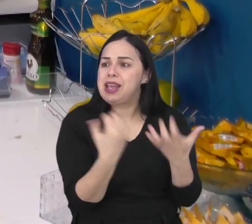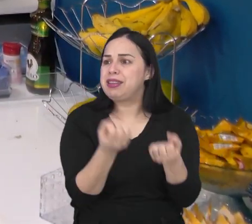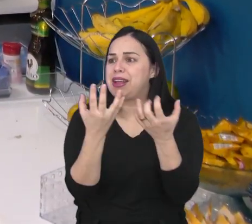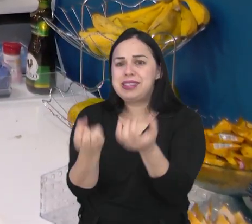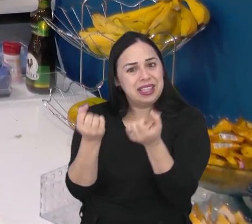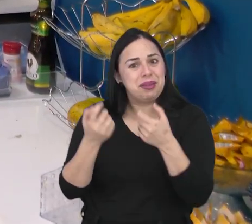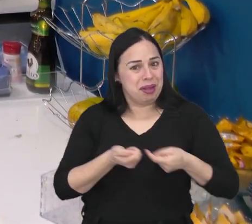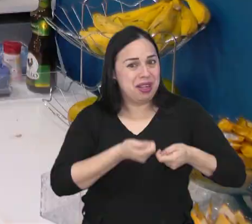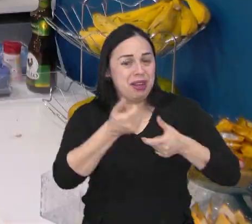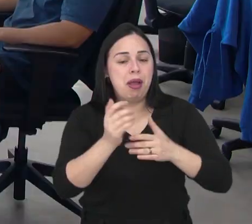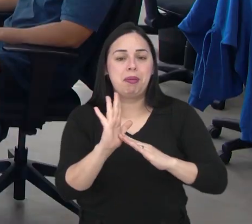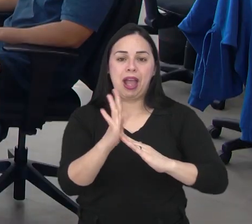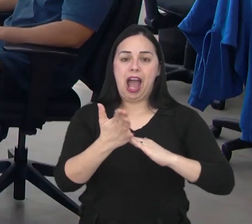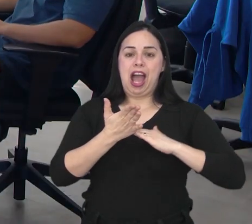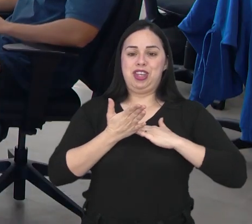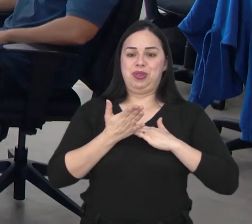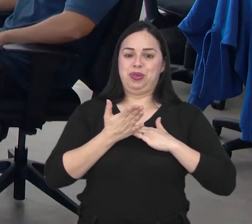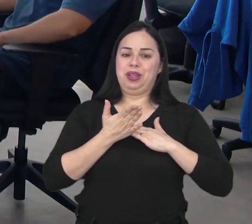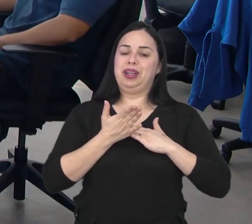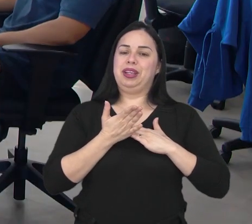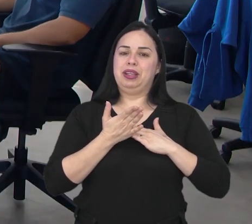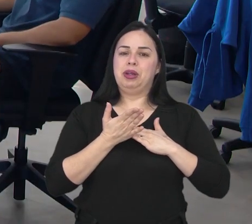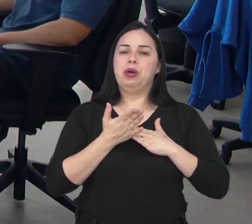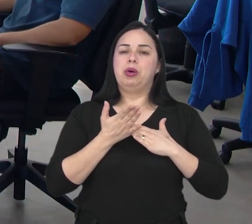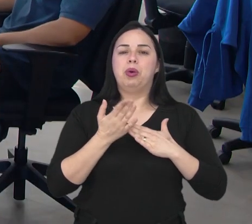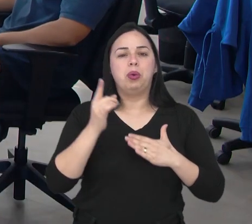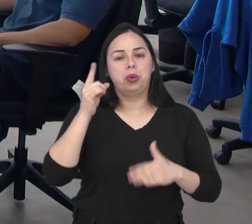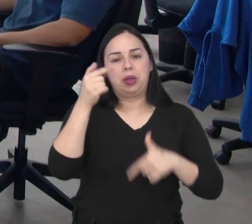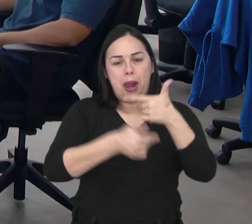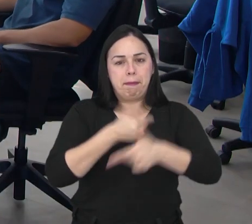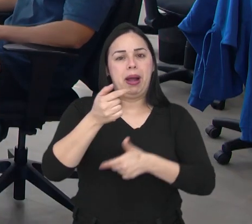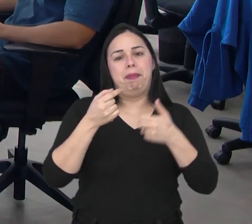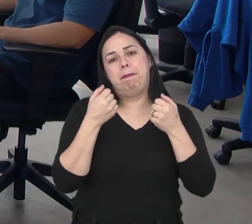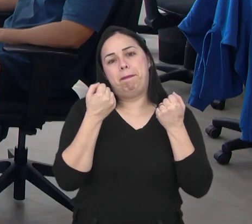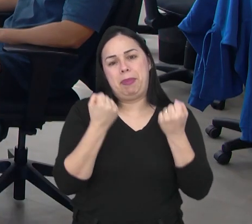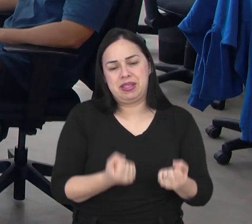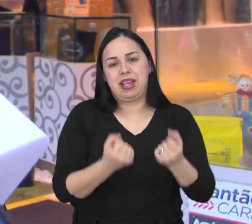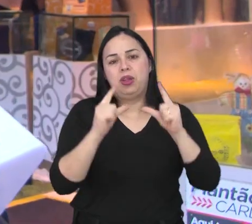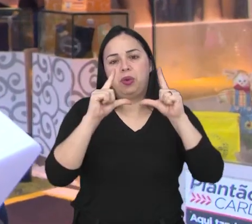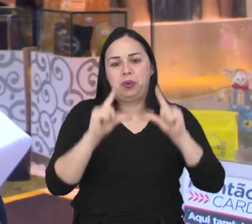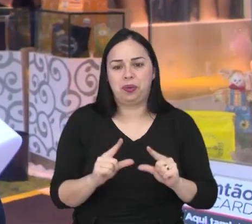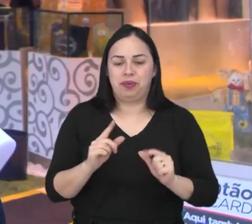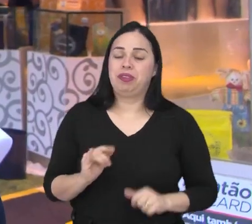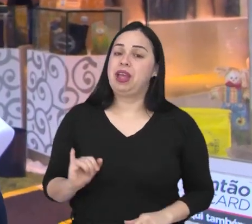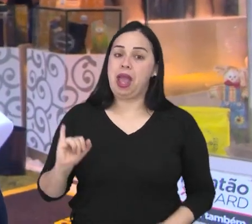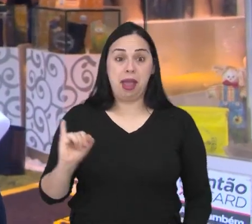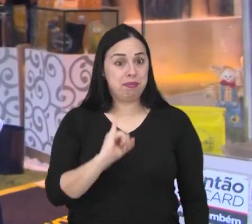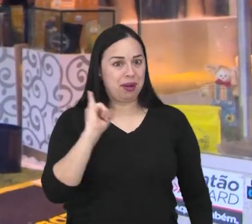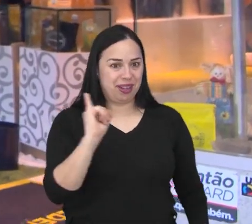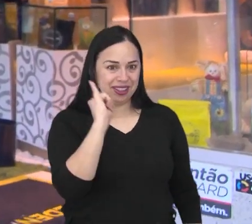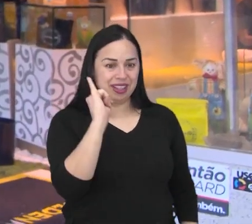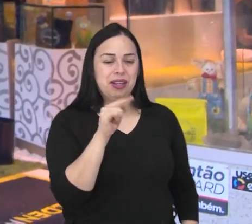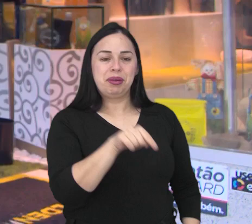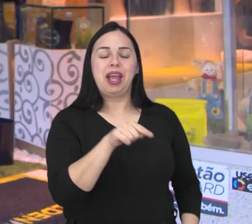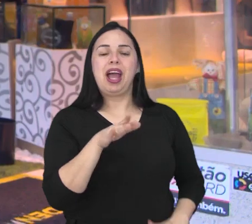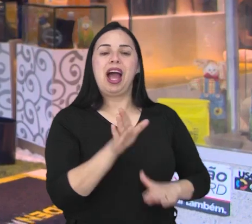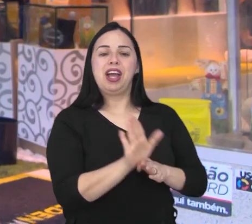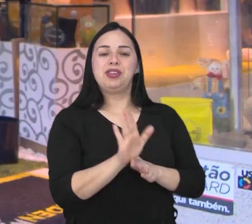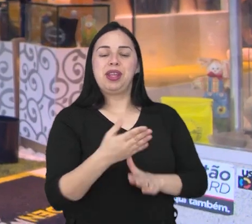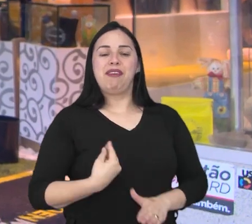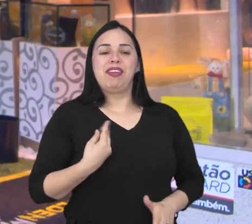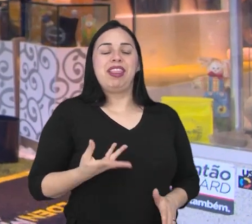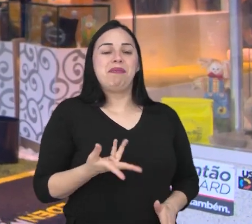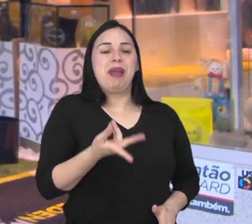são sempre bem-vindos, uma ajuda a mais para amenizar a rotina de trabalho. É bem importante, né? Além